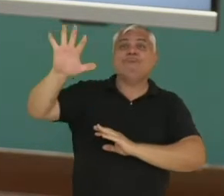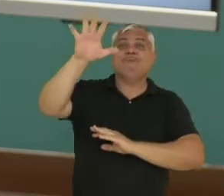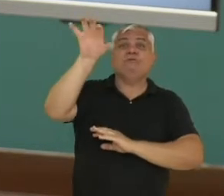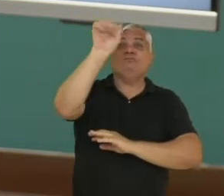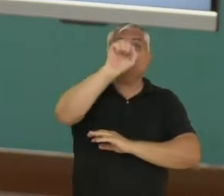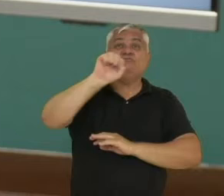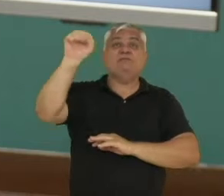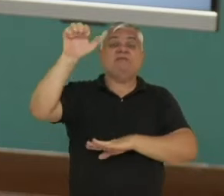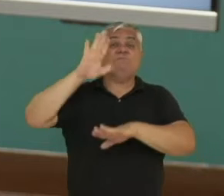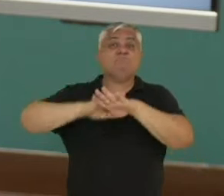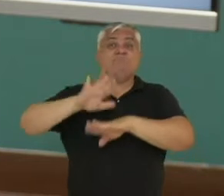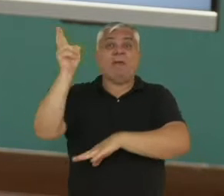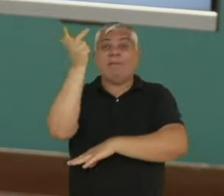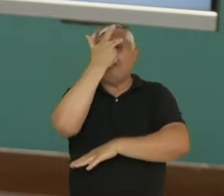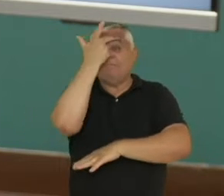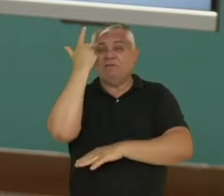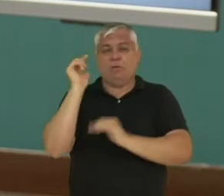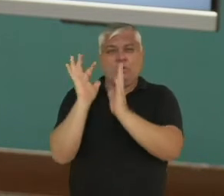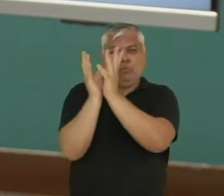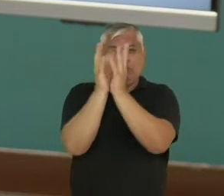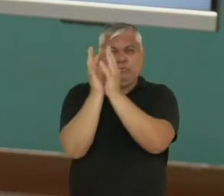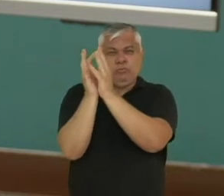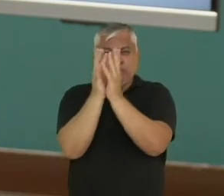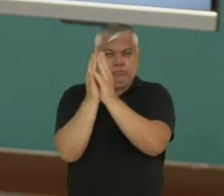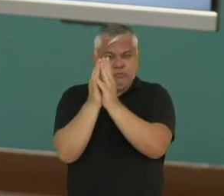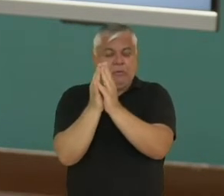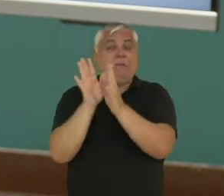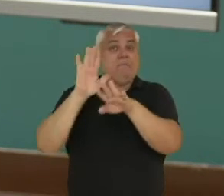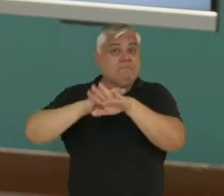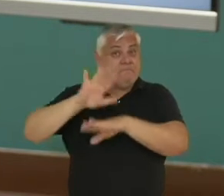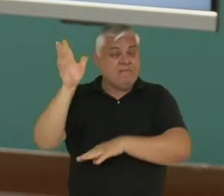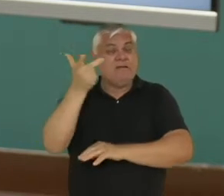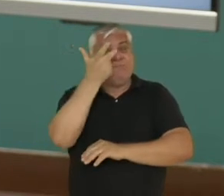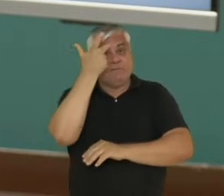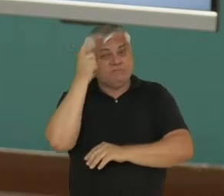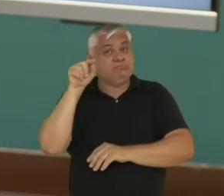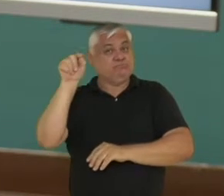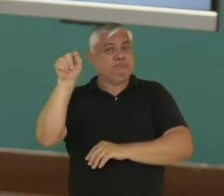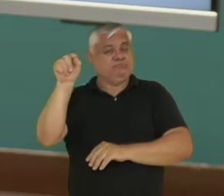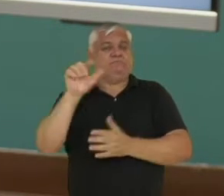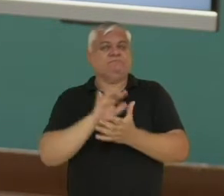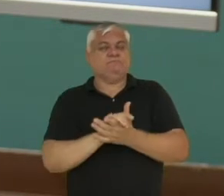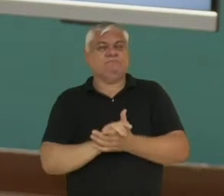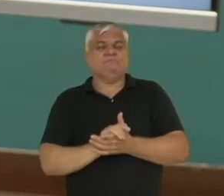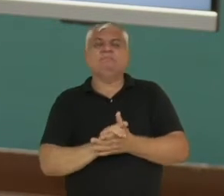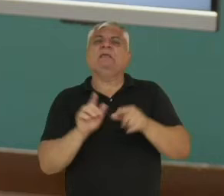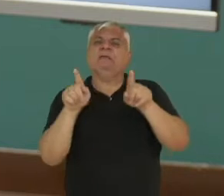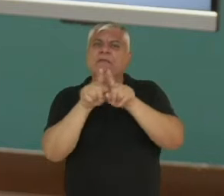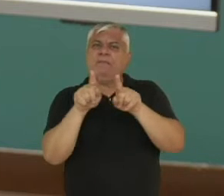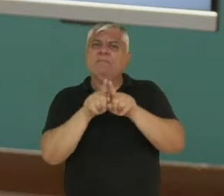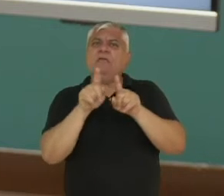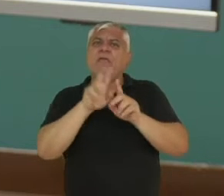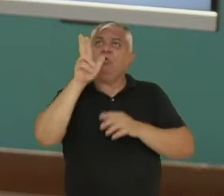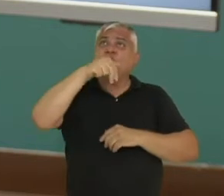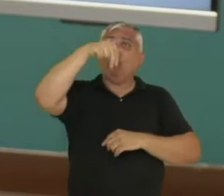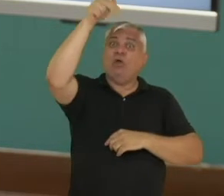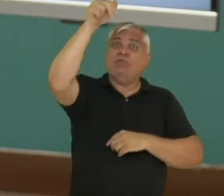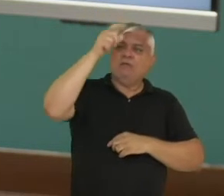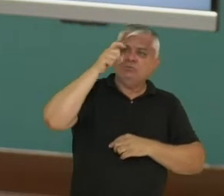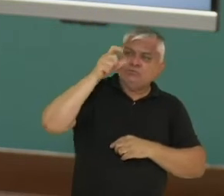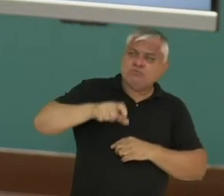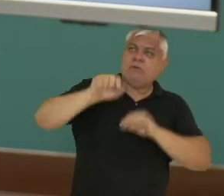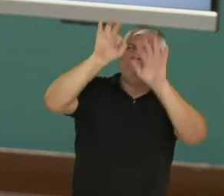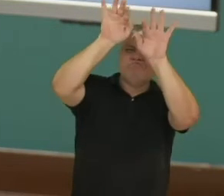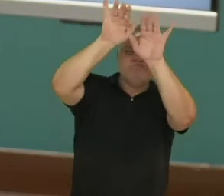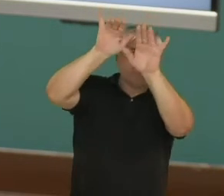região que mais tem gente morando no nosso país, né, onde concentra mais gente no nosso país. E atraiu mais gente ainda do Nordeste e